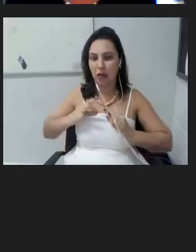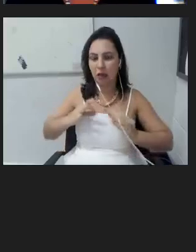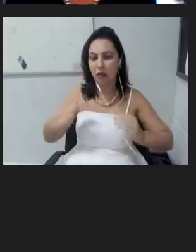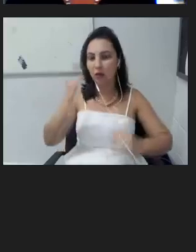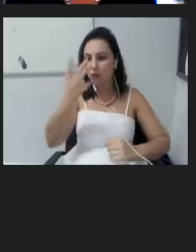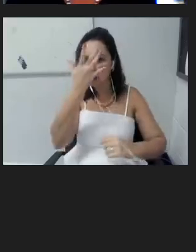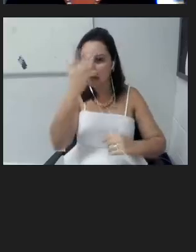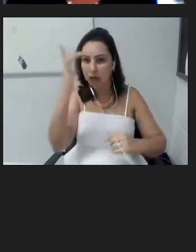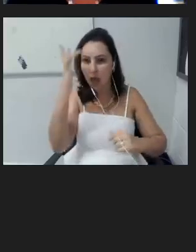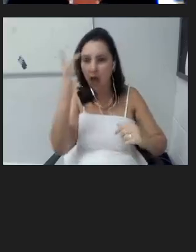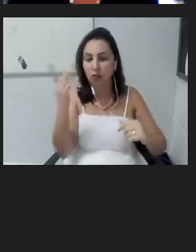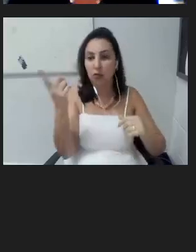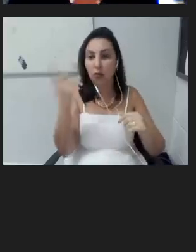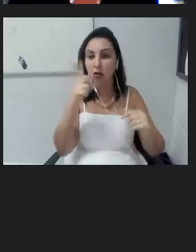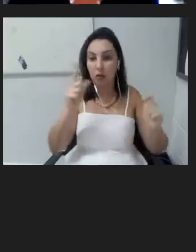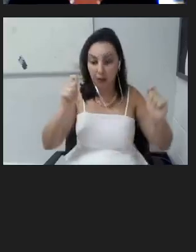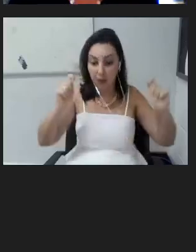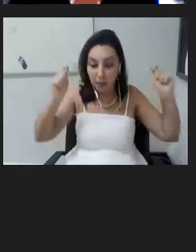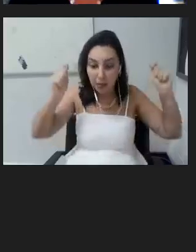gente possa